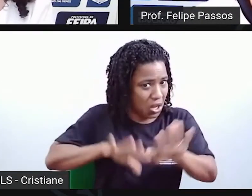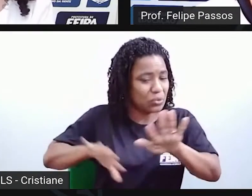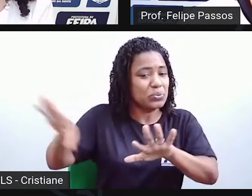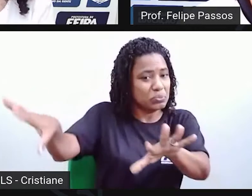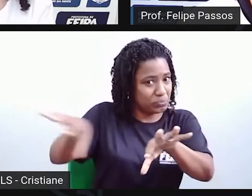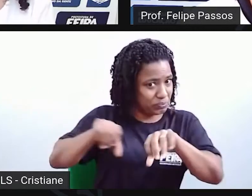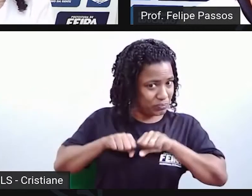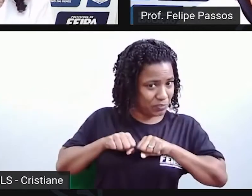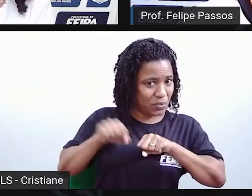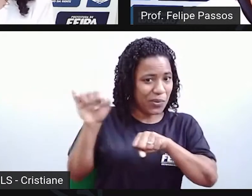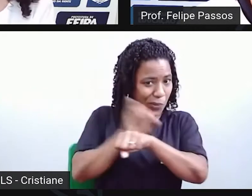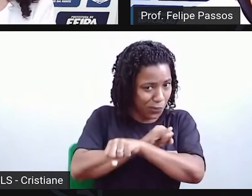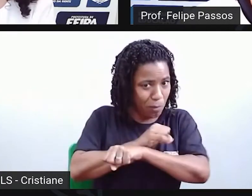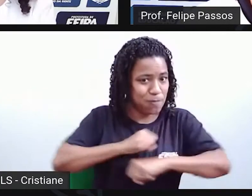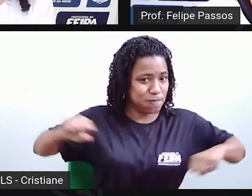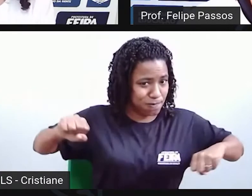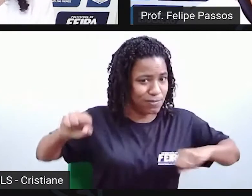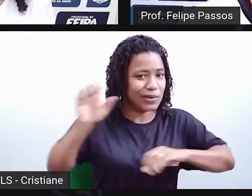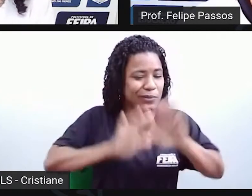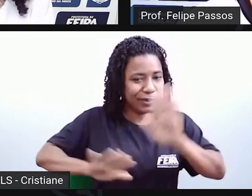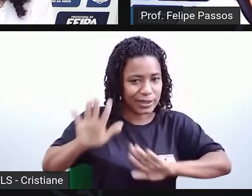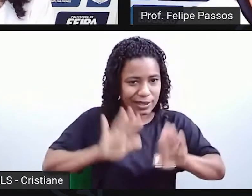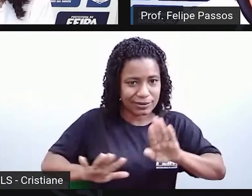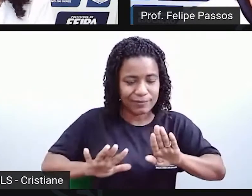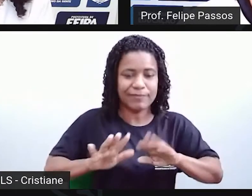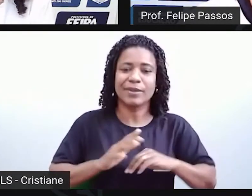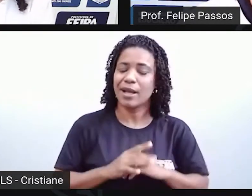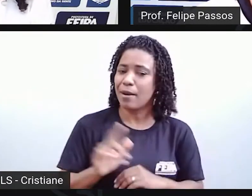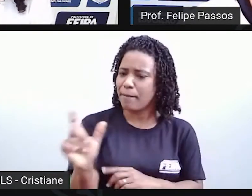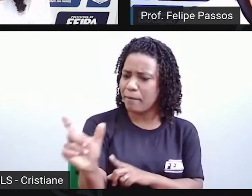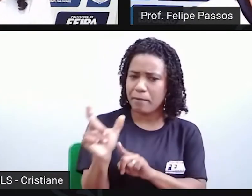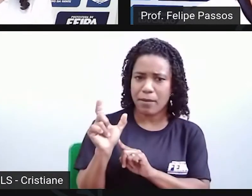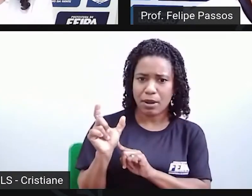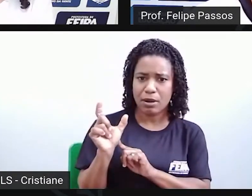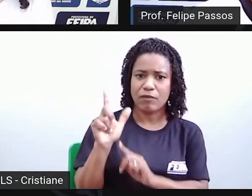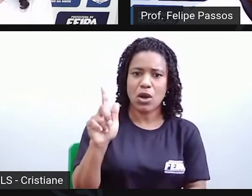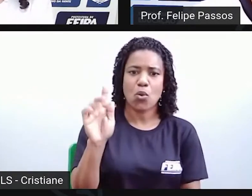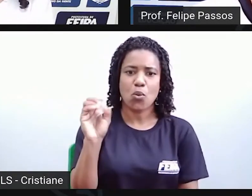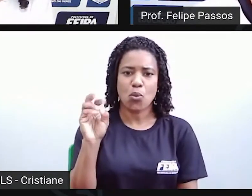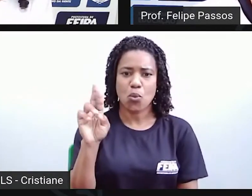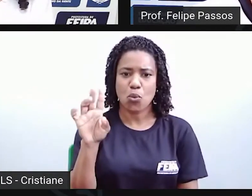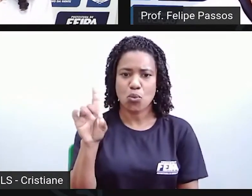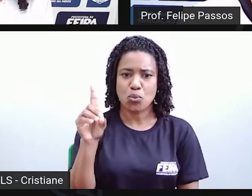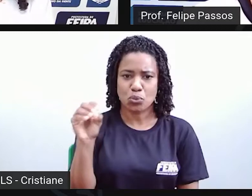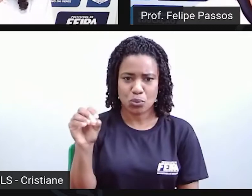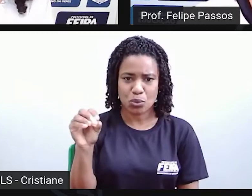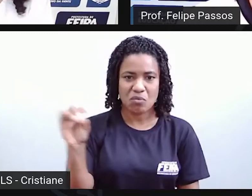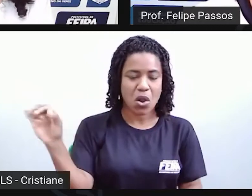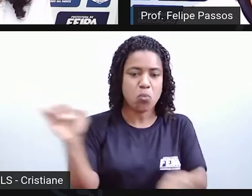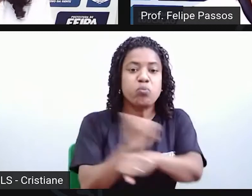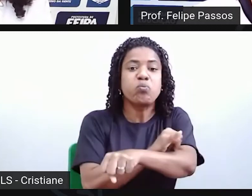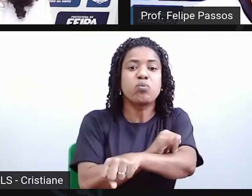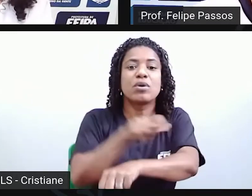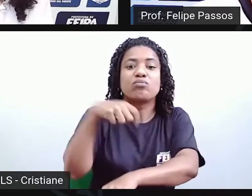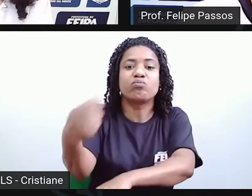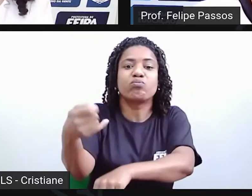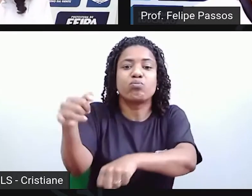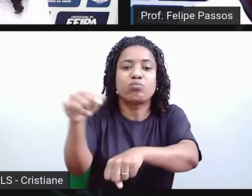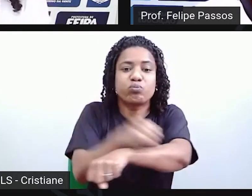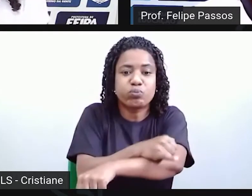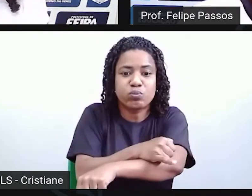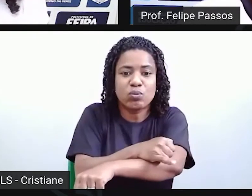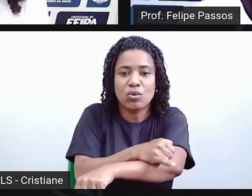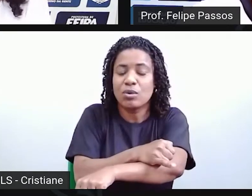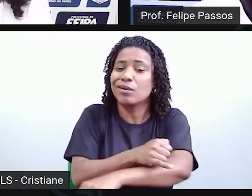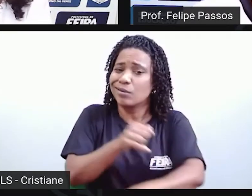a palavra gorda ou gordo para ofender alguém já é algo muito grave. Então, gente, chamar alguém